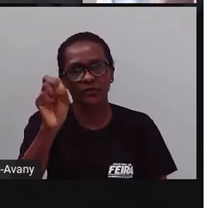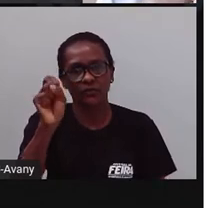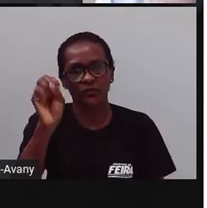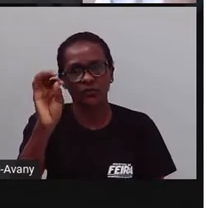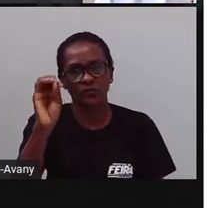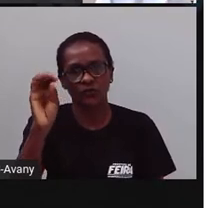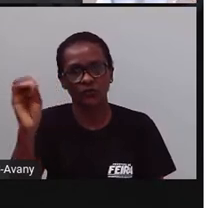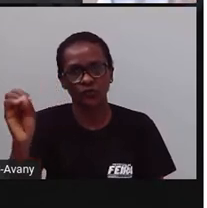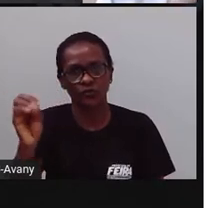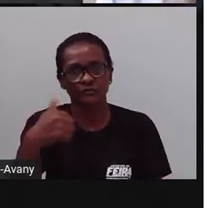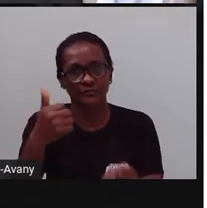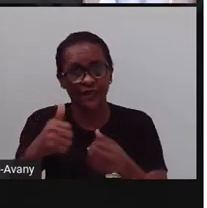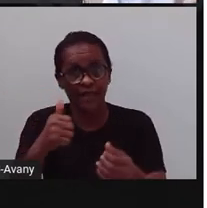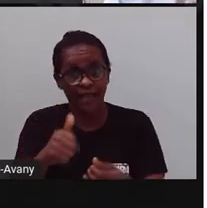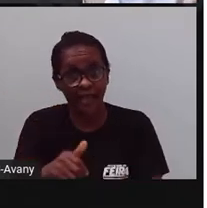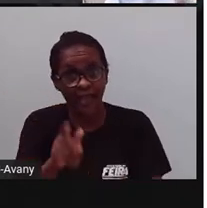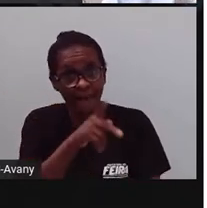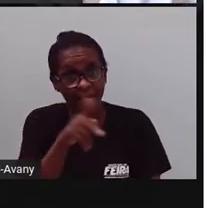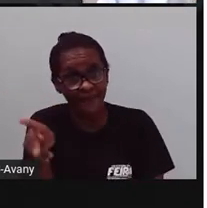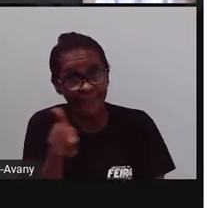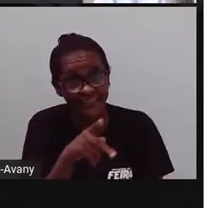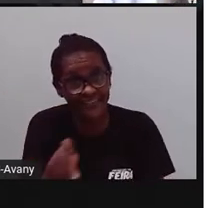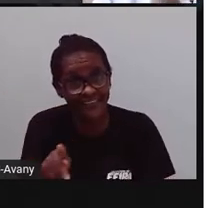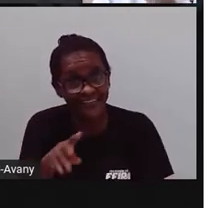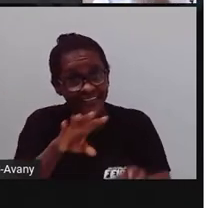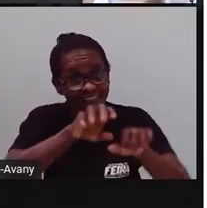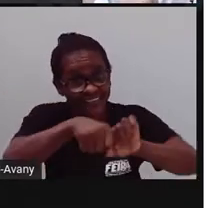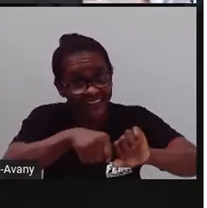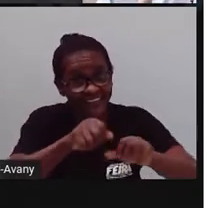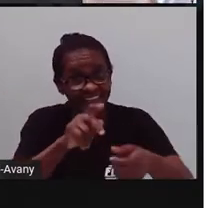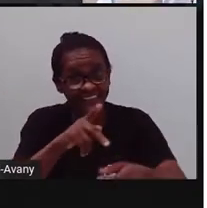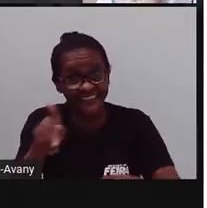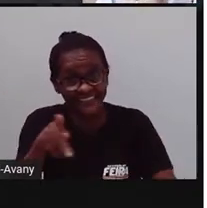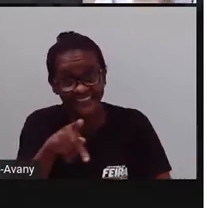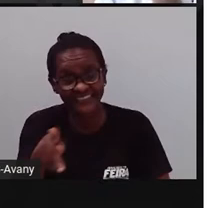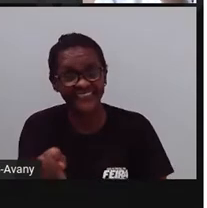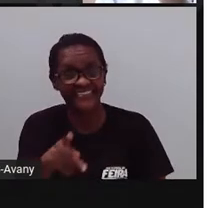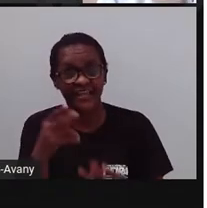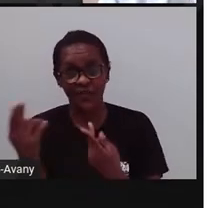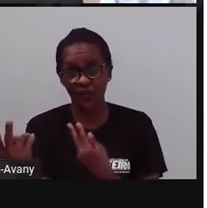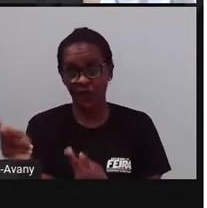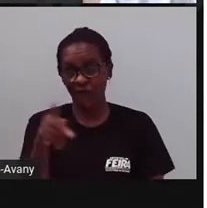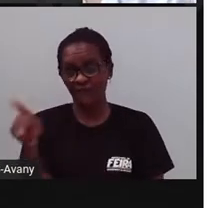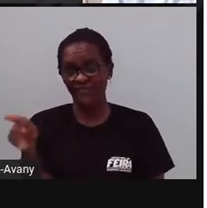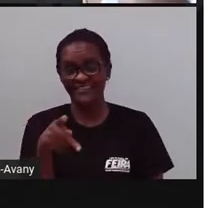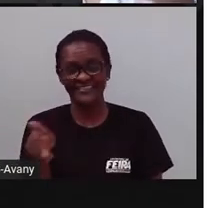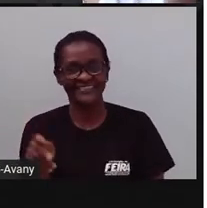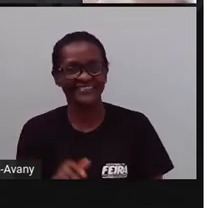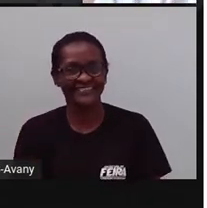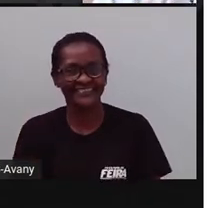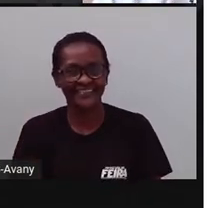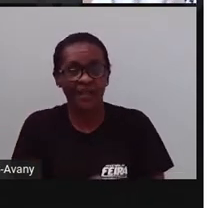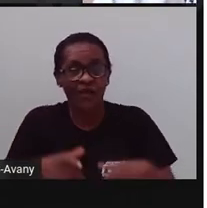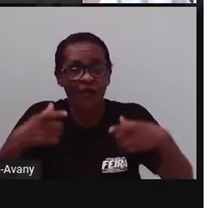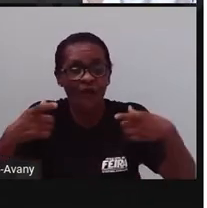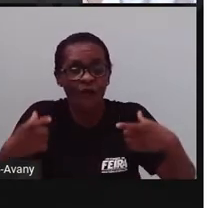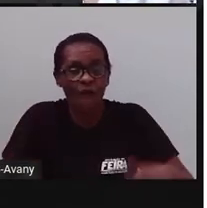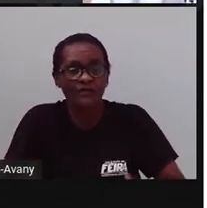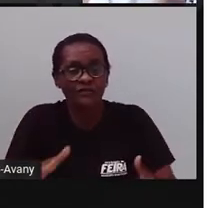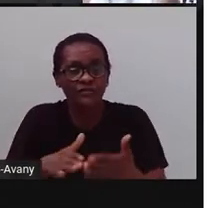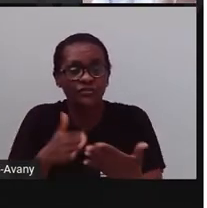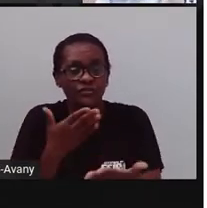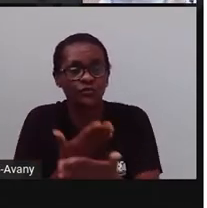Augusto se formou em pedagogia cinco uma prova né tem a Universidade que Augusto estudou e qual é a turma que